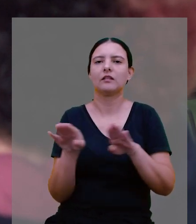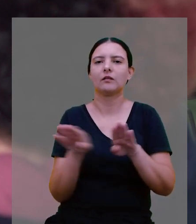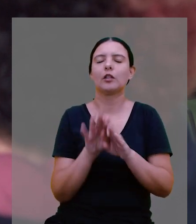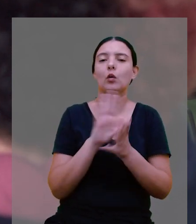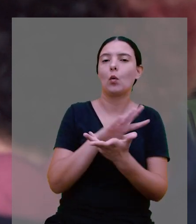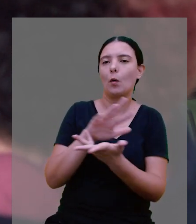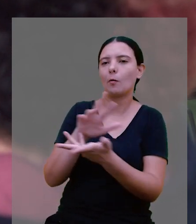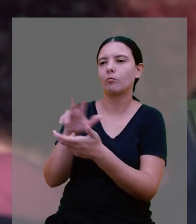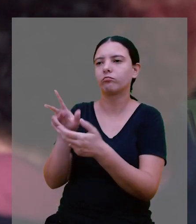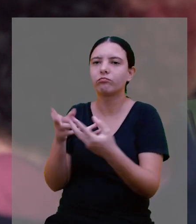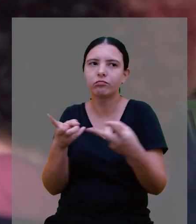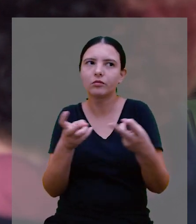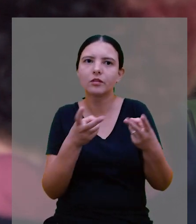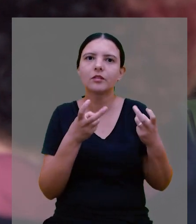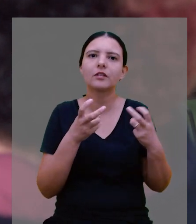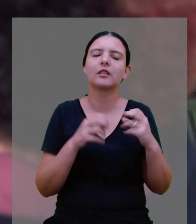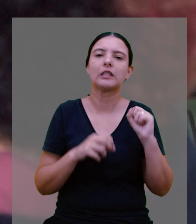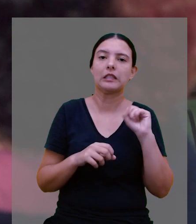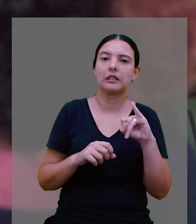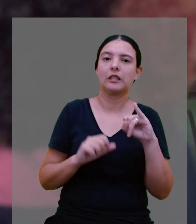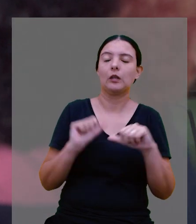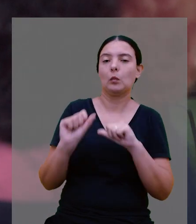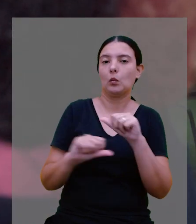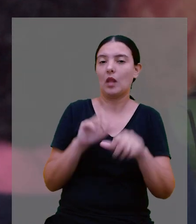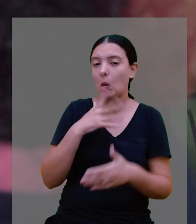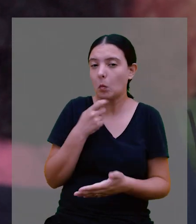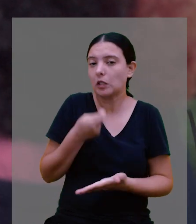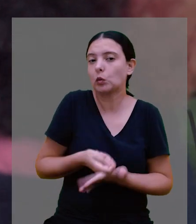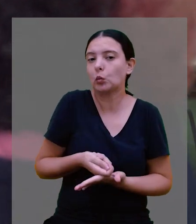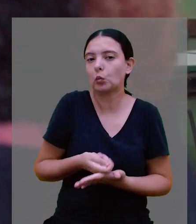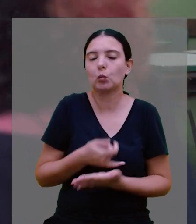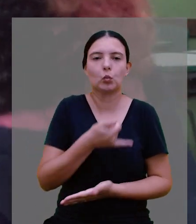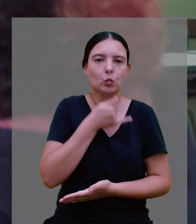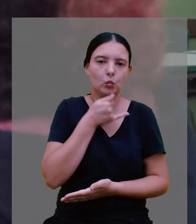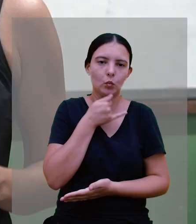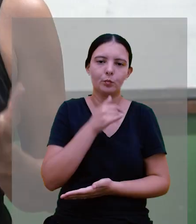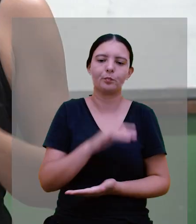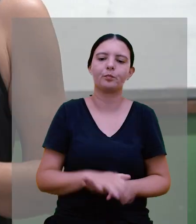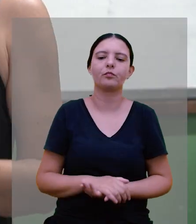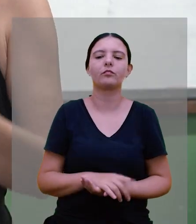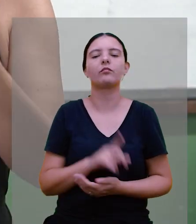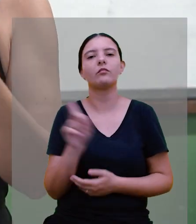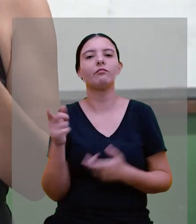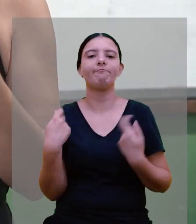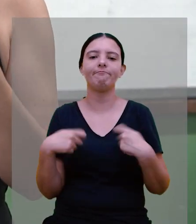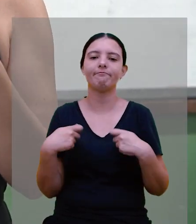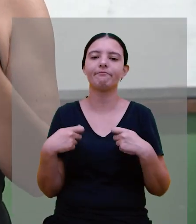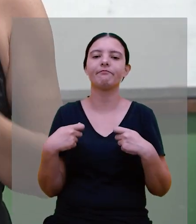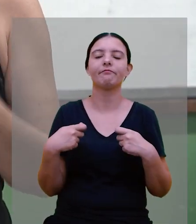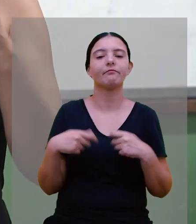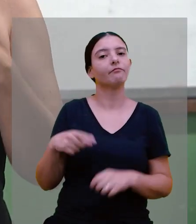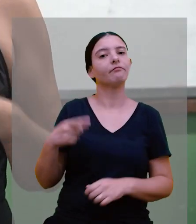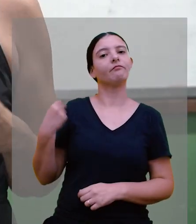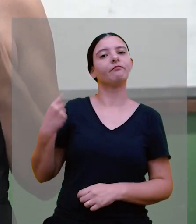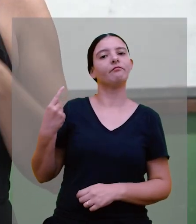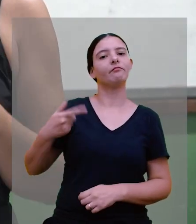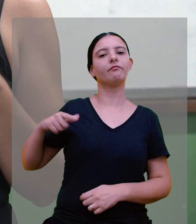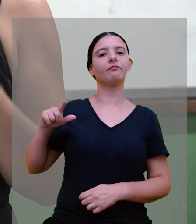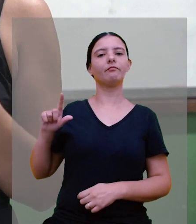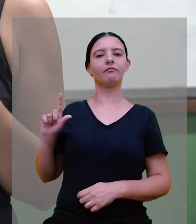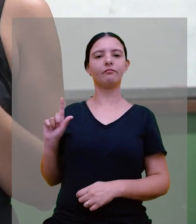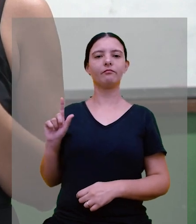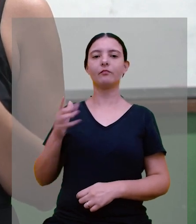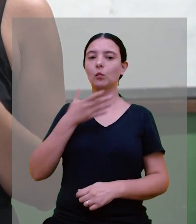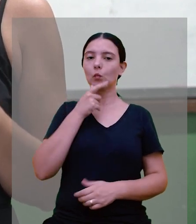para perceber isso. Se a gente quer mudar o machismo, por exemplo, ela precisou primeiro, antes de querer